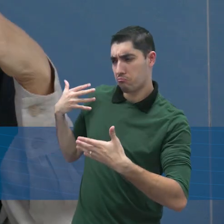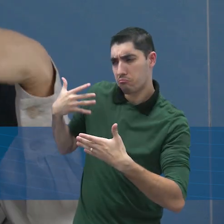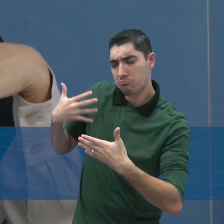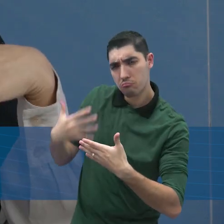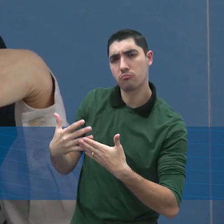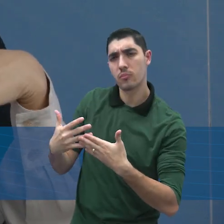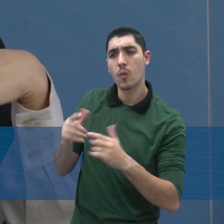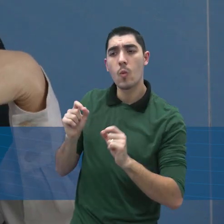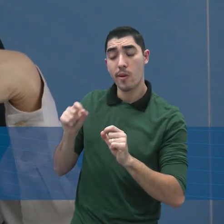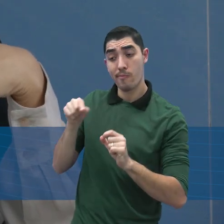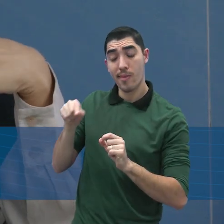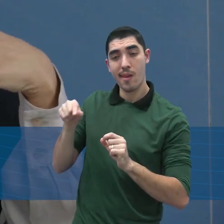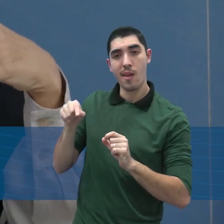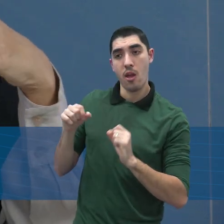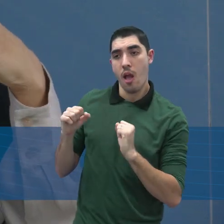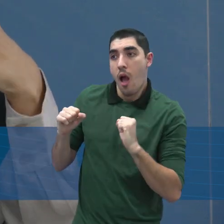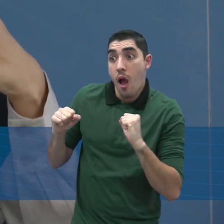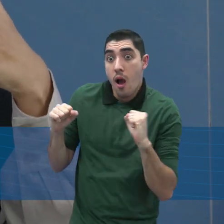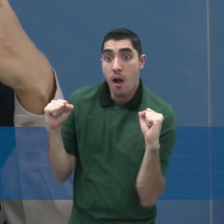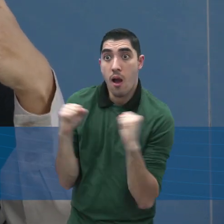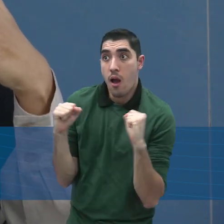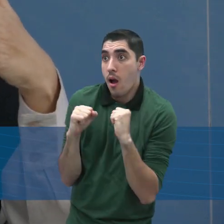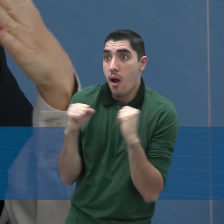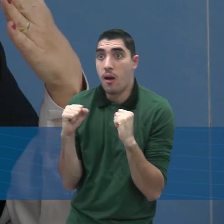times, e atualmente eu acho que